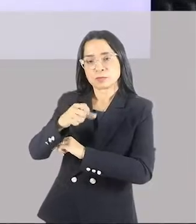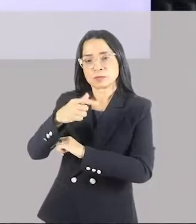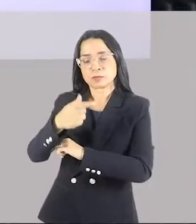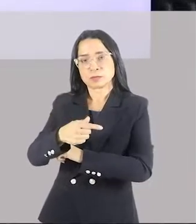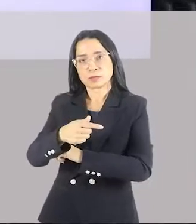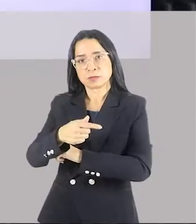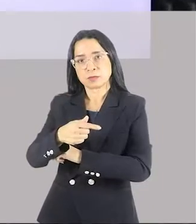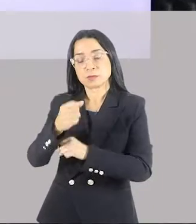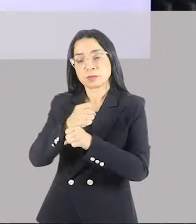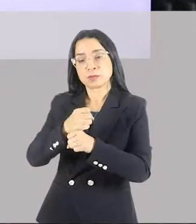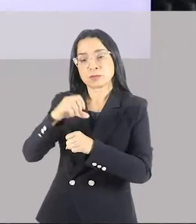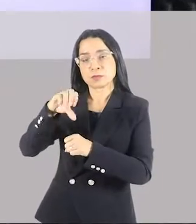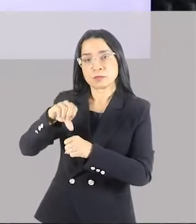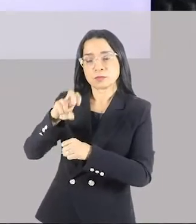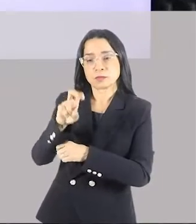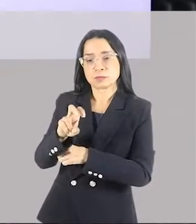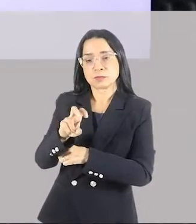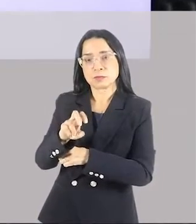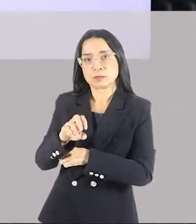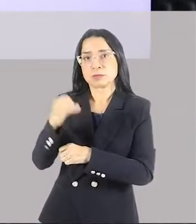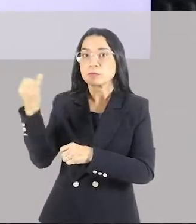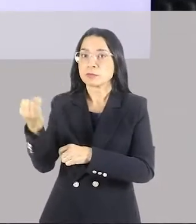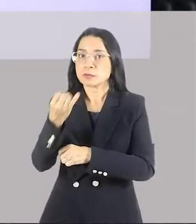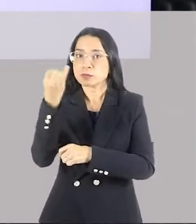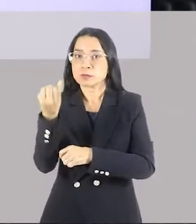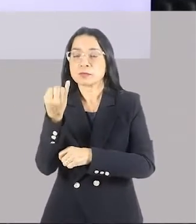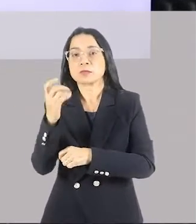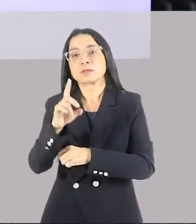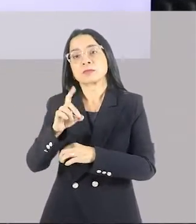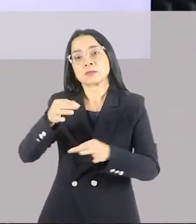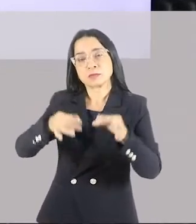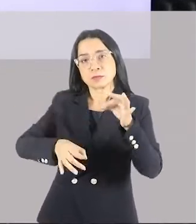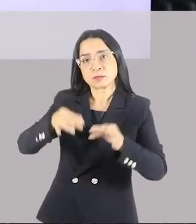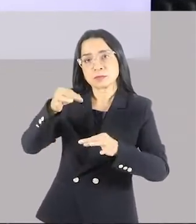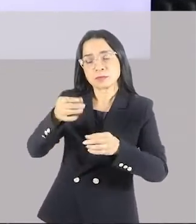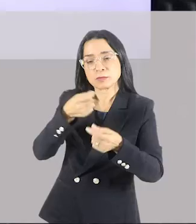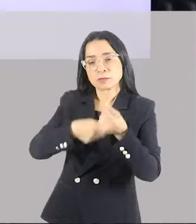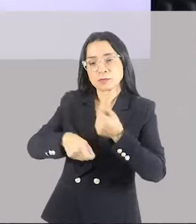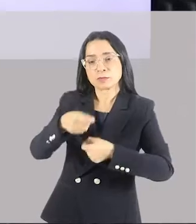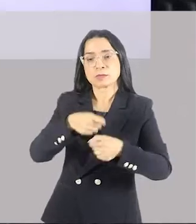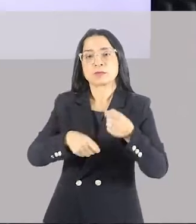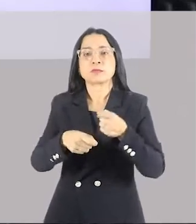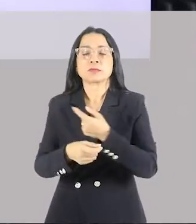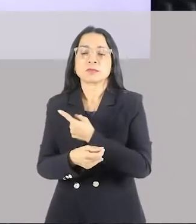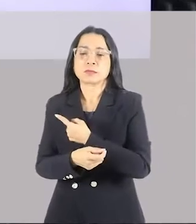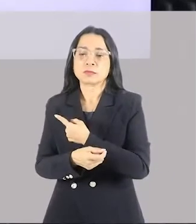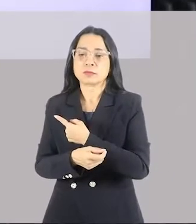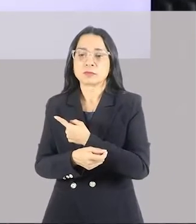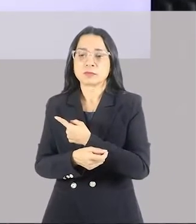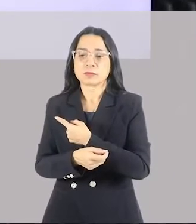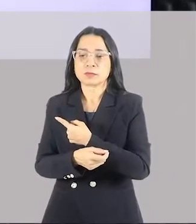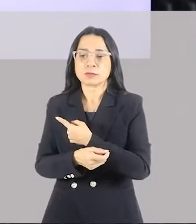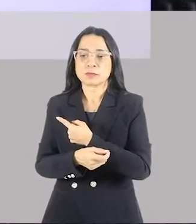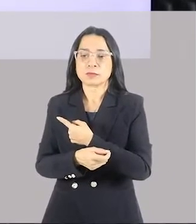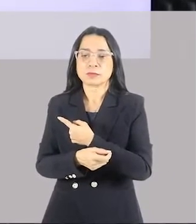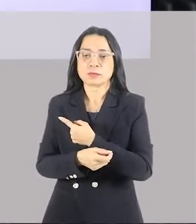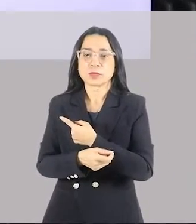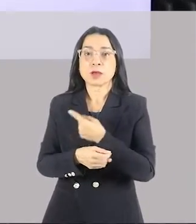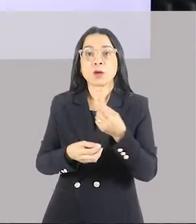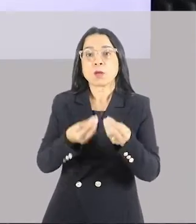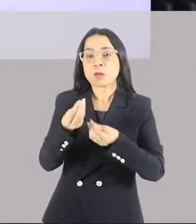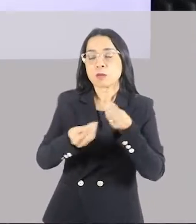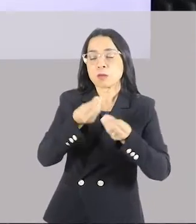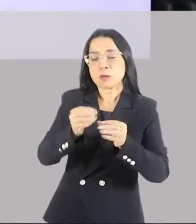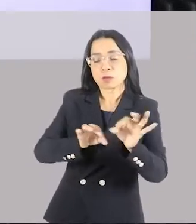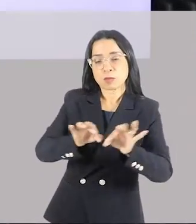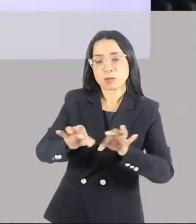lei importantíssima para o direito administrativo, a concessão comum divide-se em